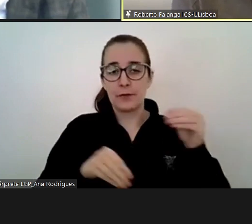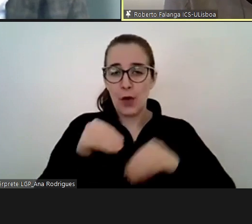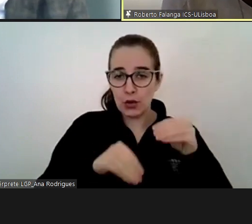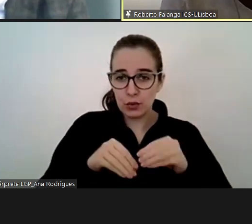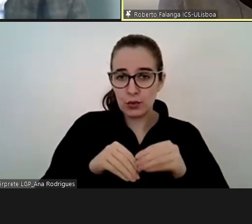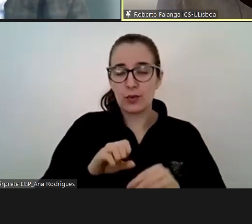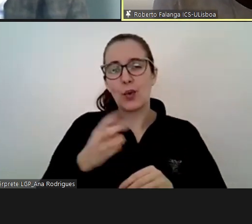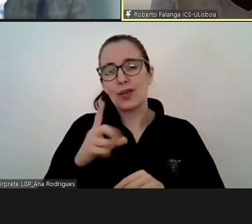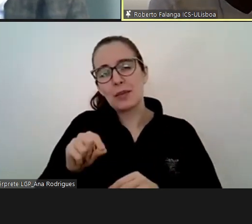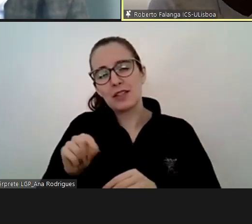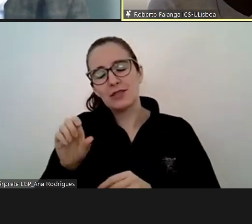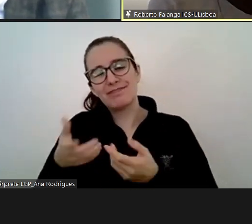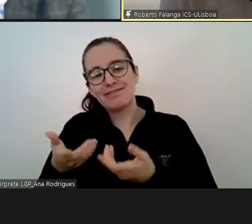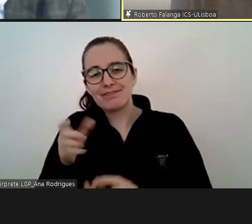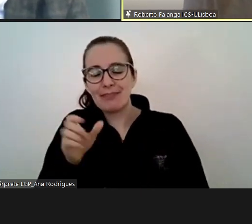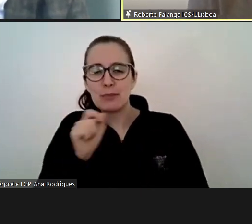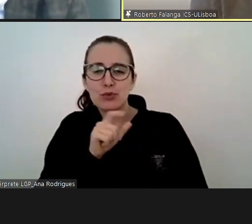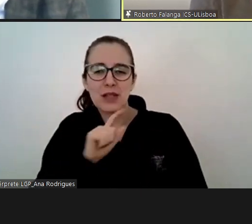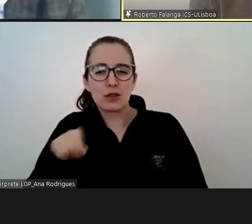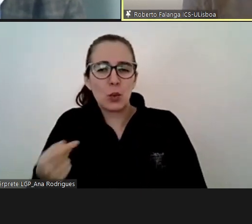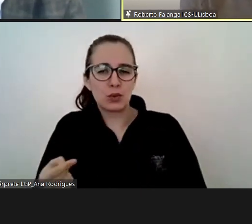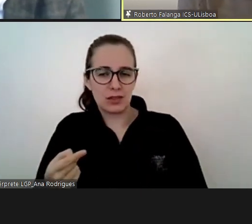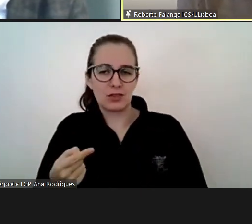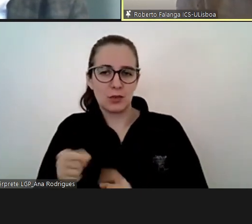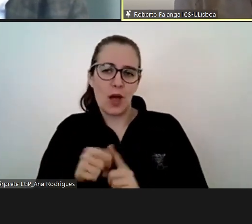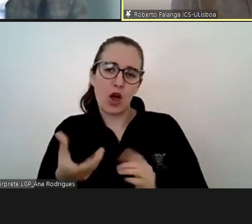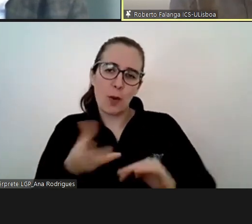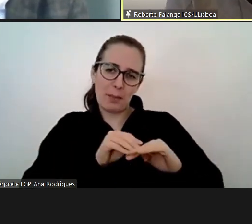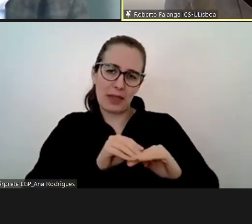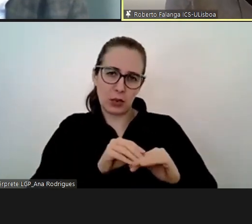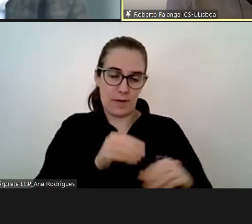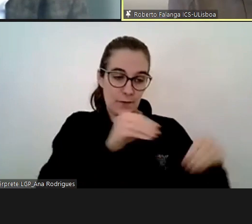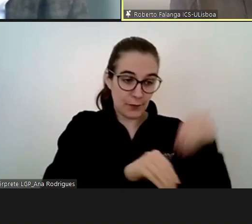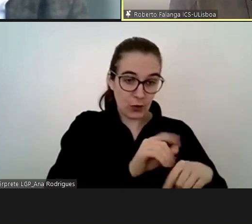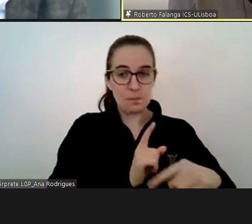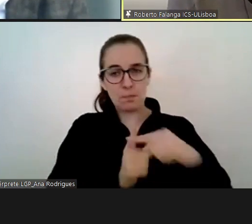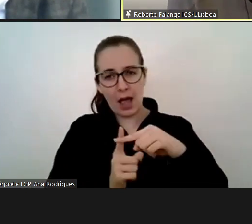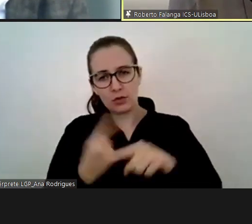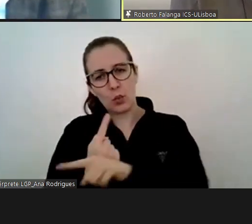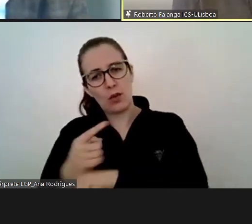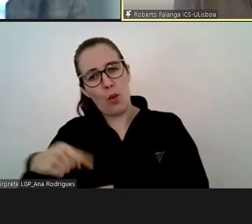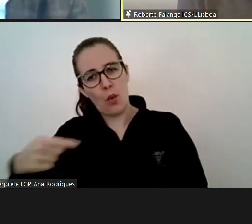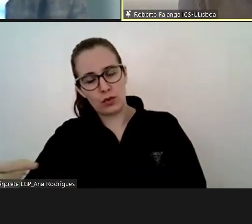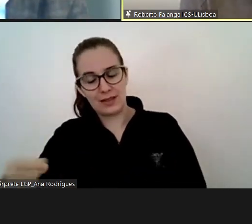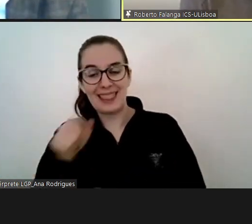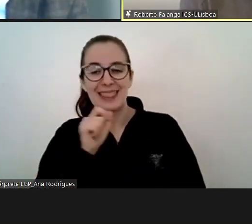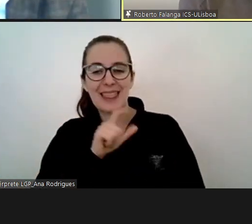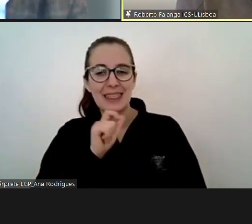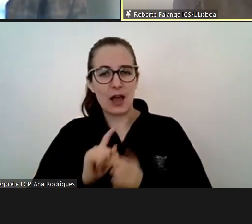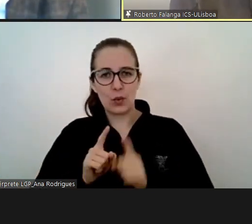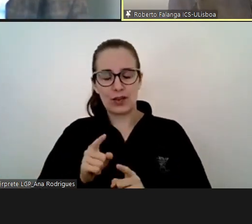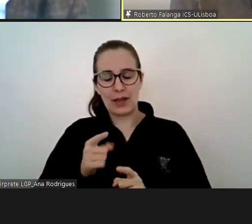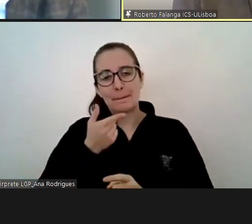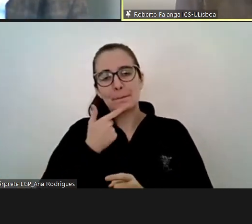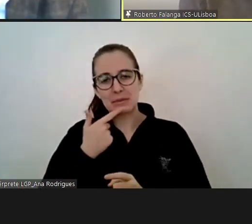possibilidades alternativas e complementares ao voto, para que estas perguntas sejam canalizadas dentro do ciclo de